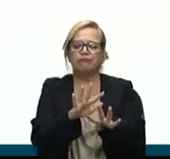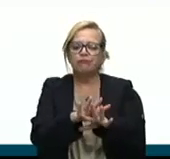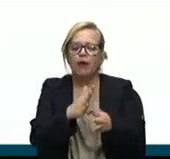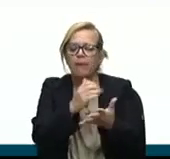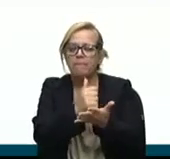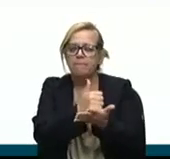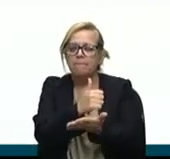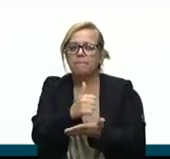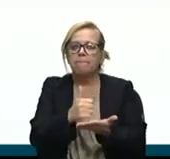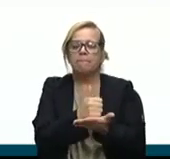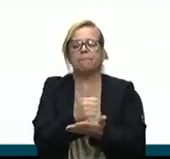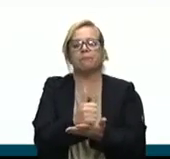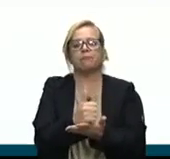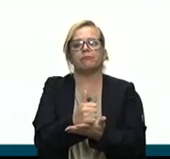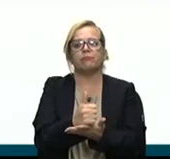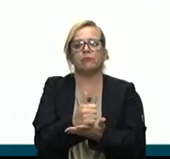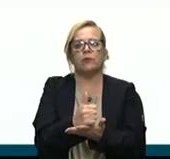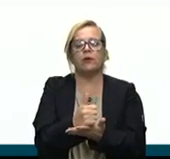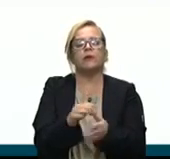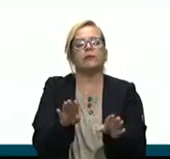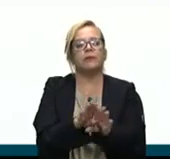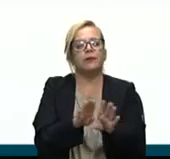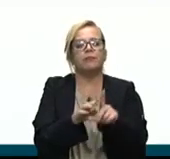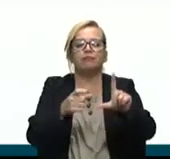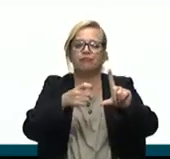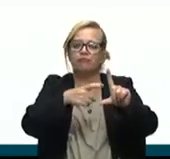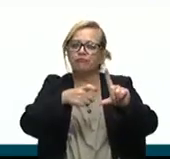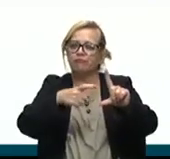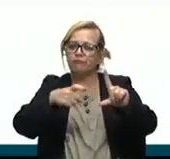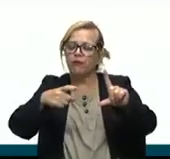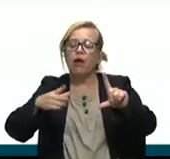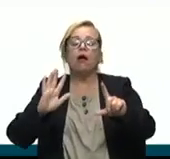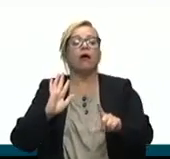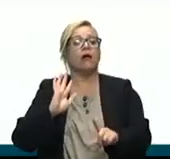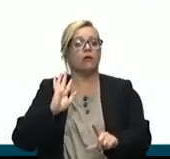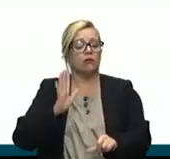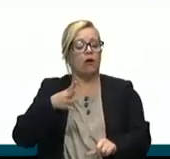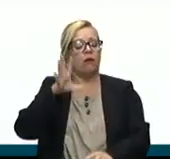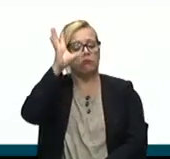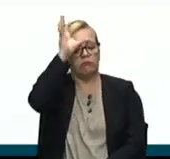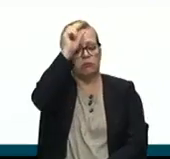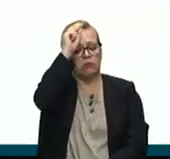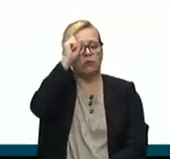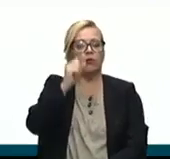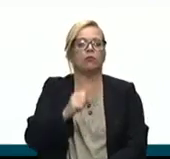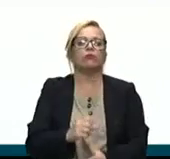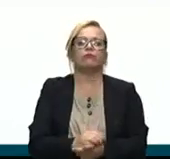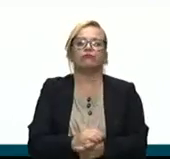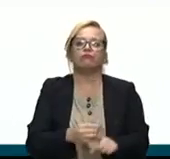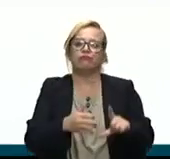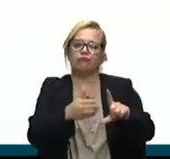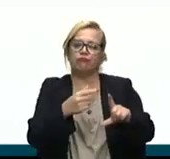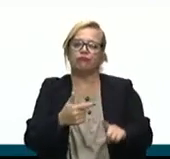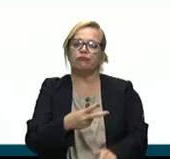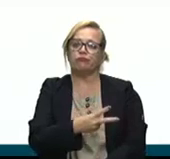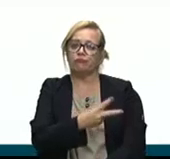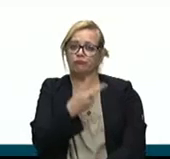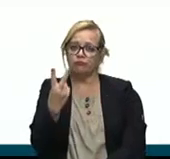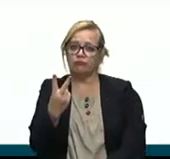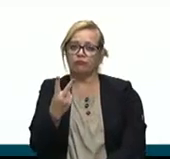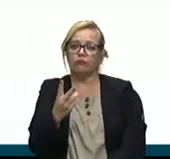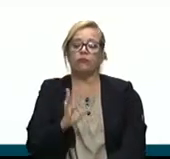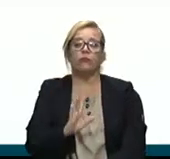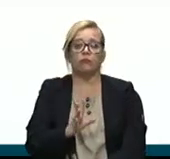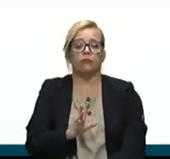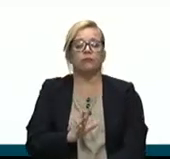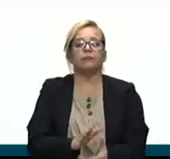a construção de gráficos, que nós aprendemos lá na teleaula 2. Bom, falei a respeito da função